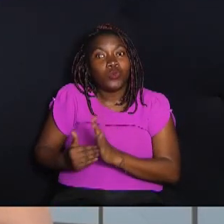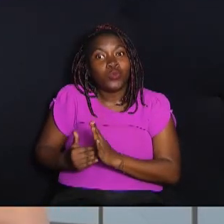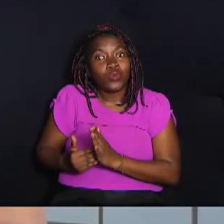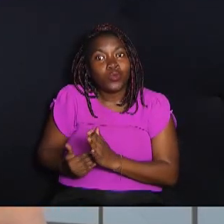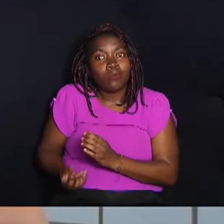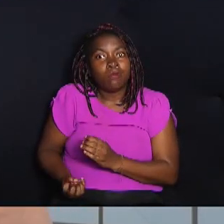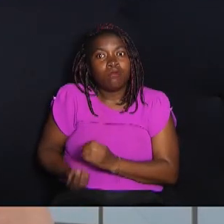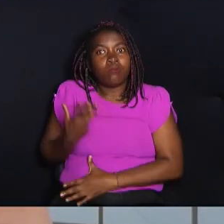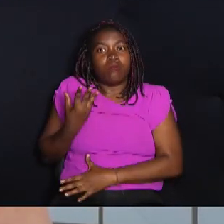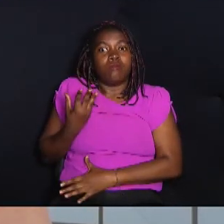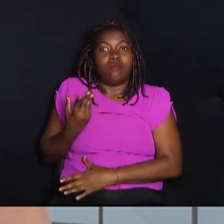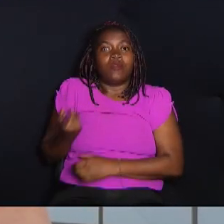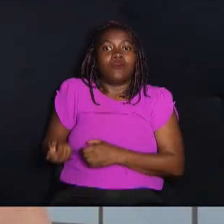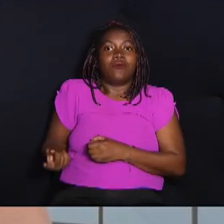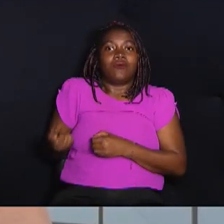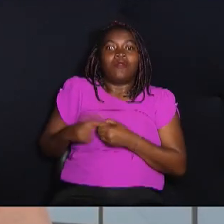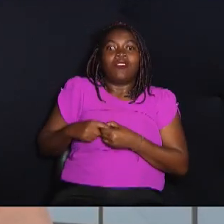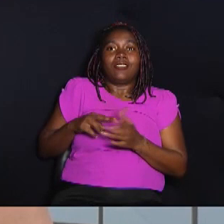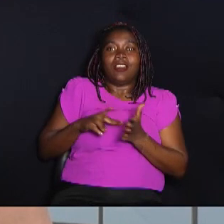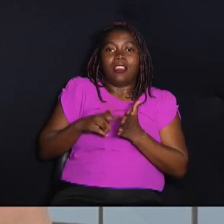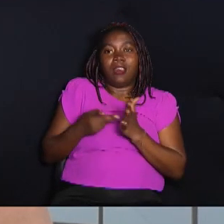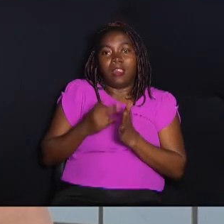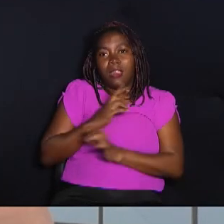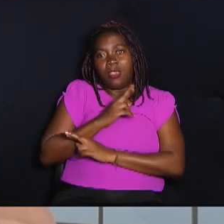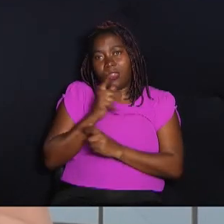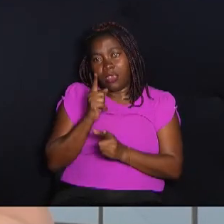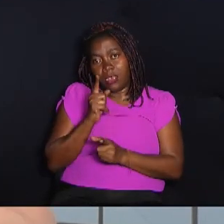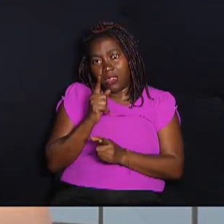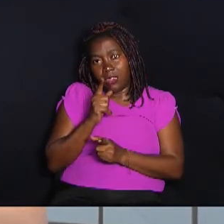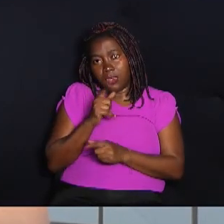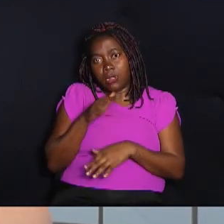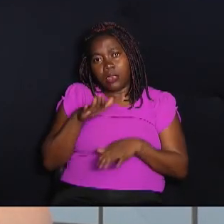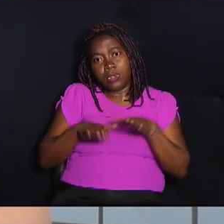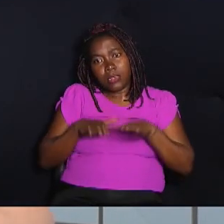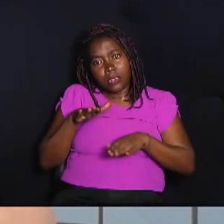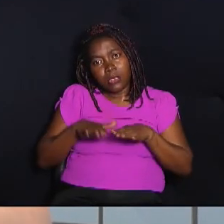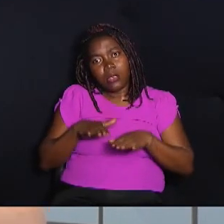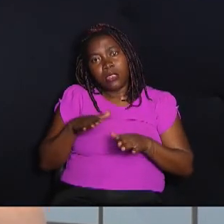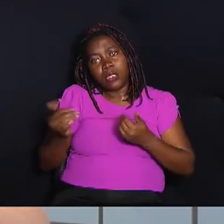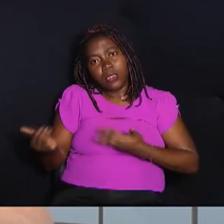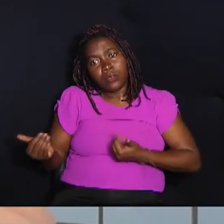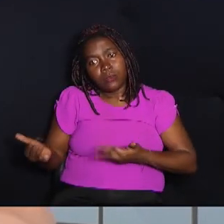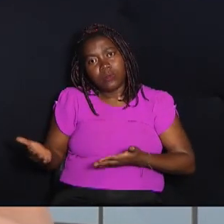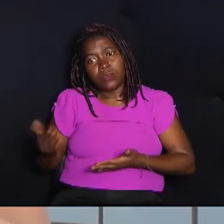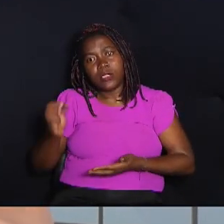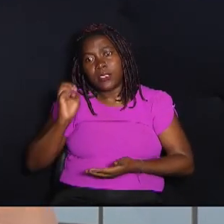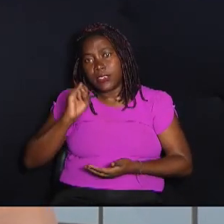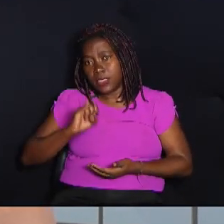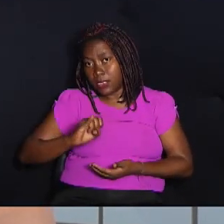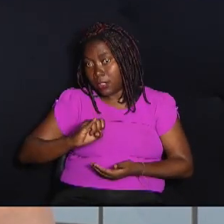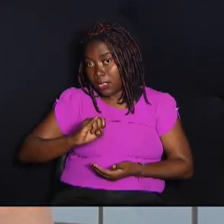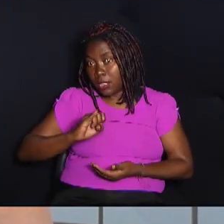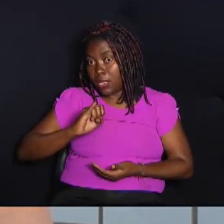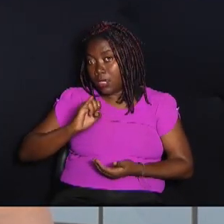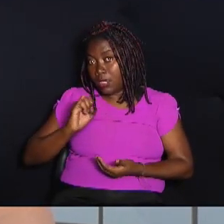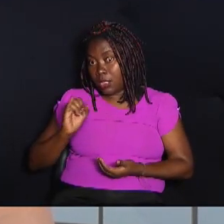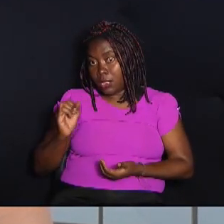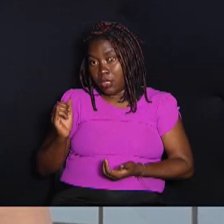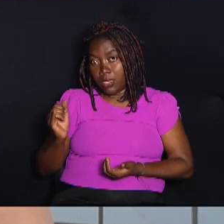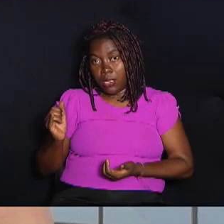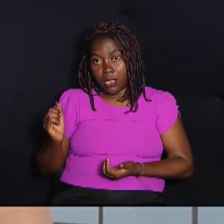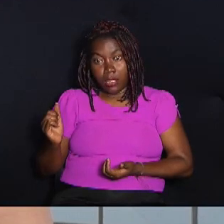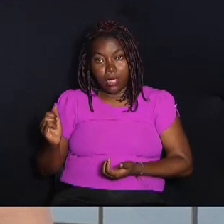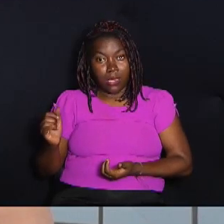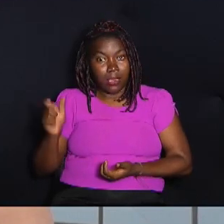que agora com um novo significado. Então, às vezes na adolescência, se o indivíduo não